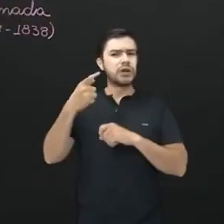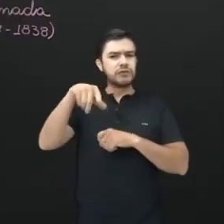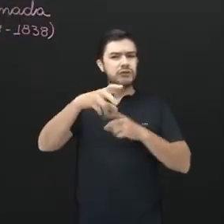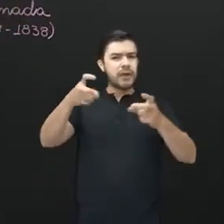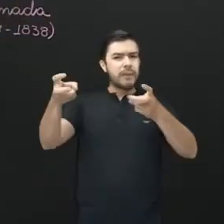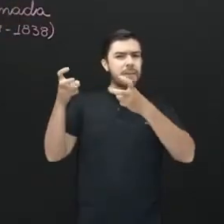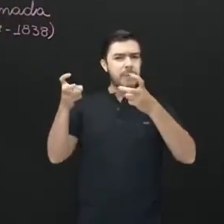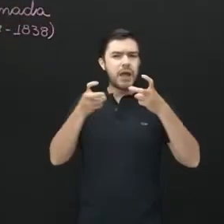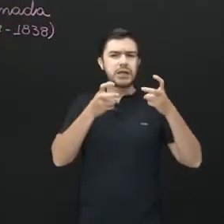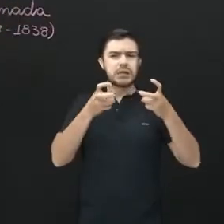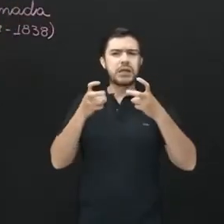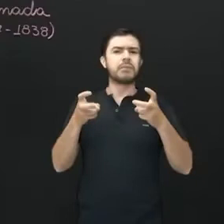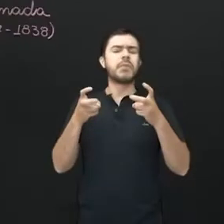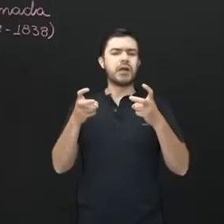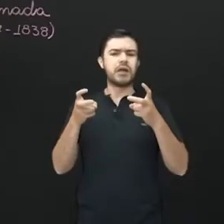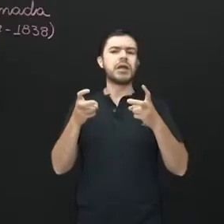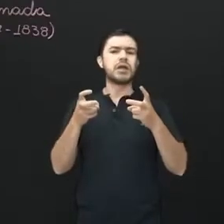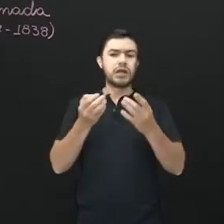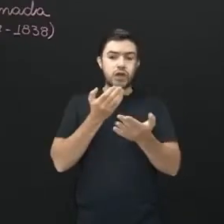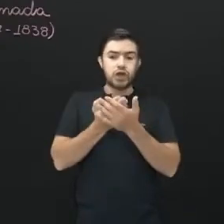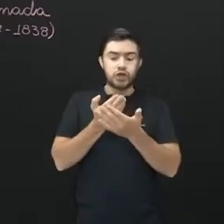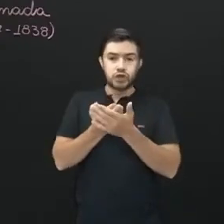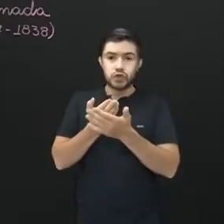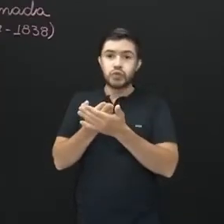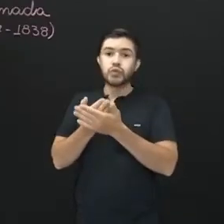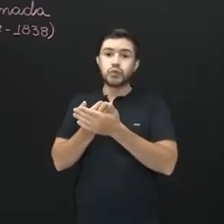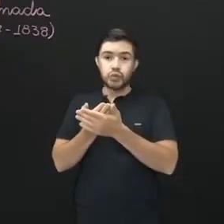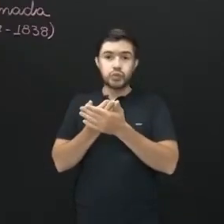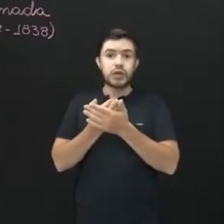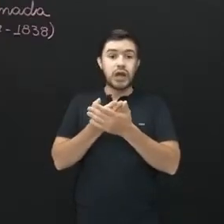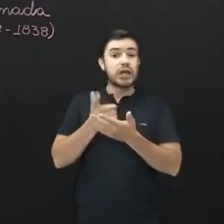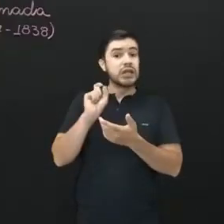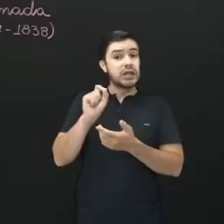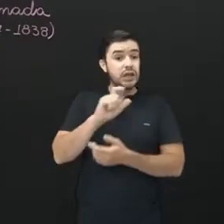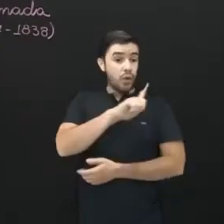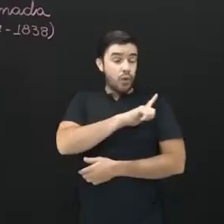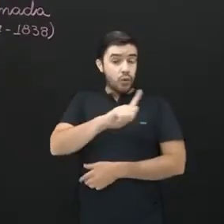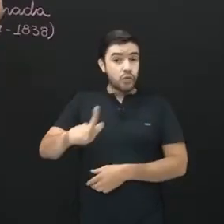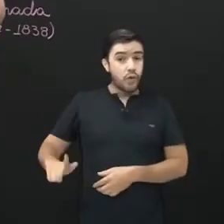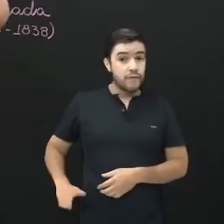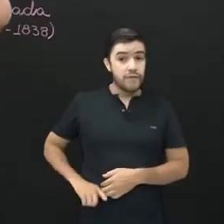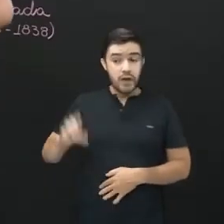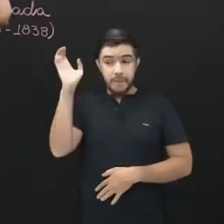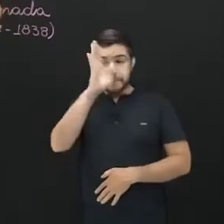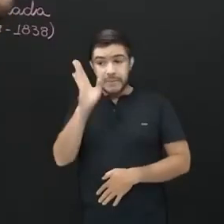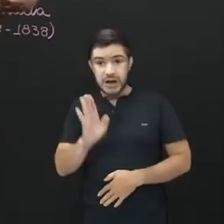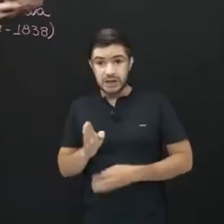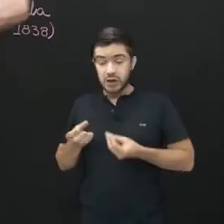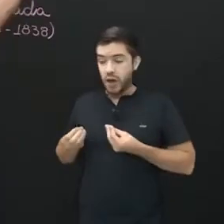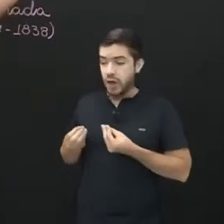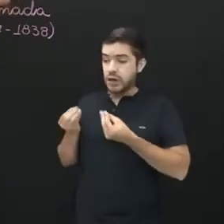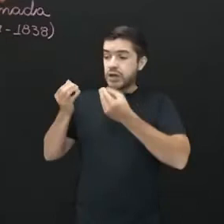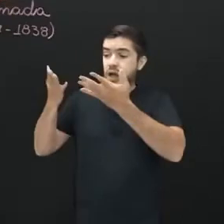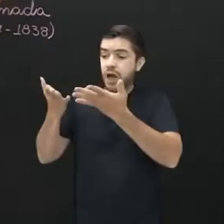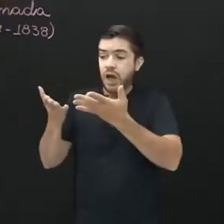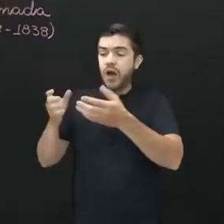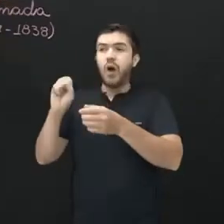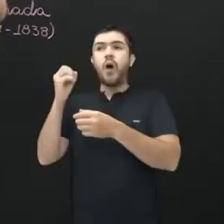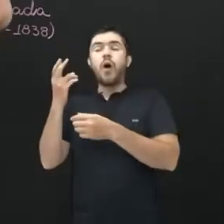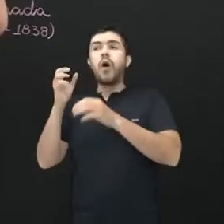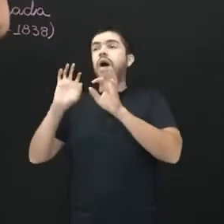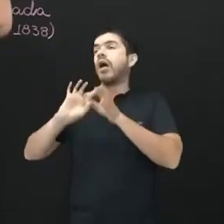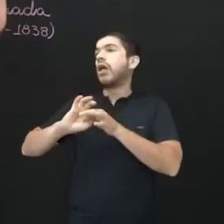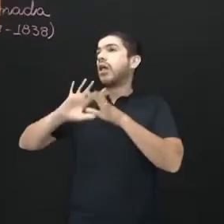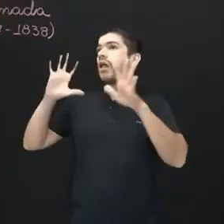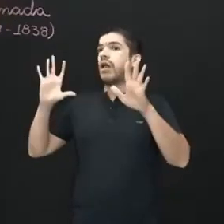você percebesse, ao estudar o início do Império Brasileiro, que o governo do Brasil ele não estava dado, não estava escrito nas